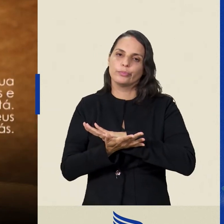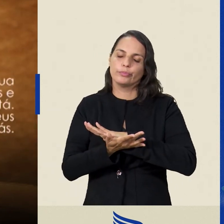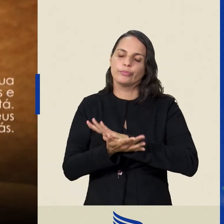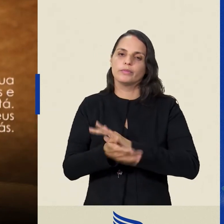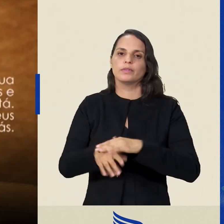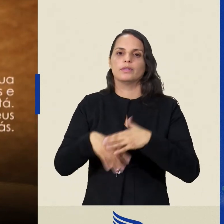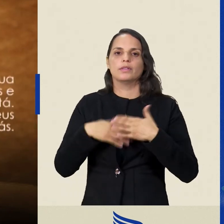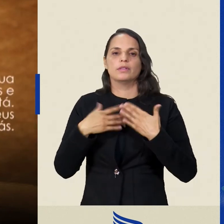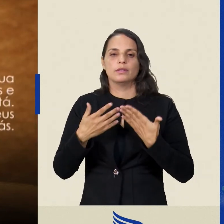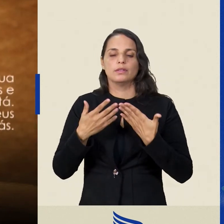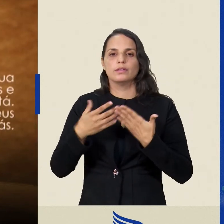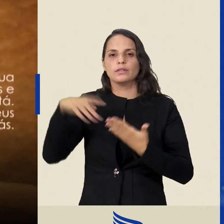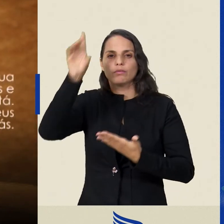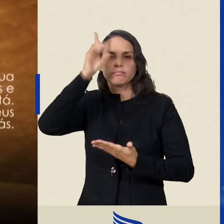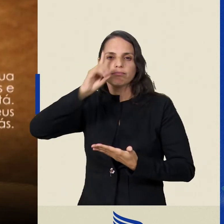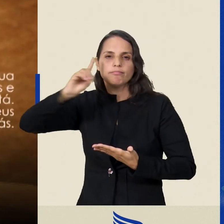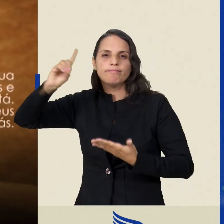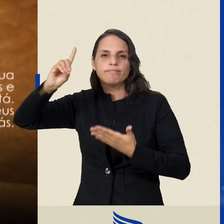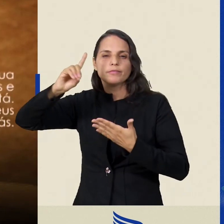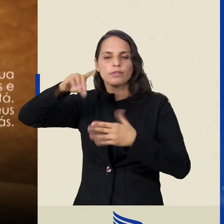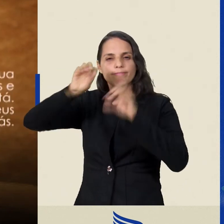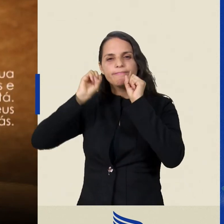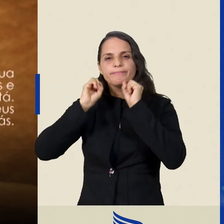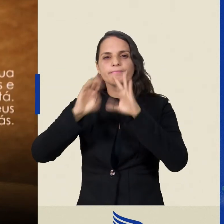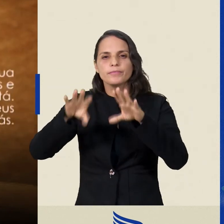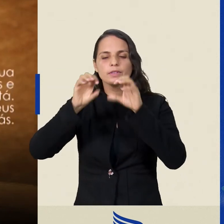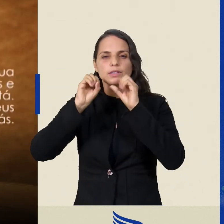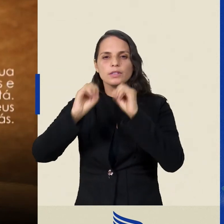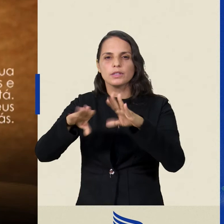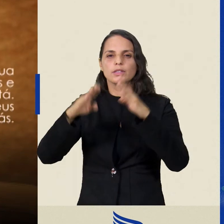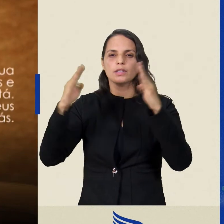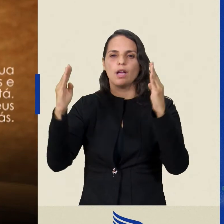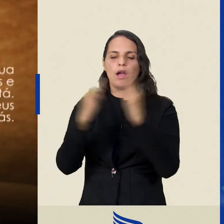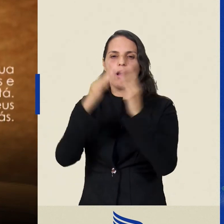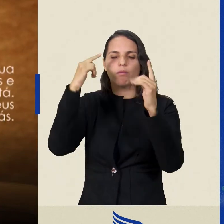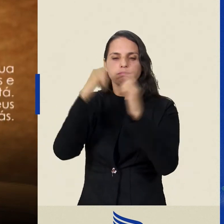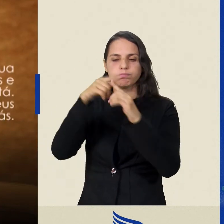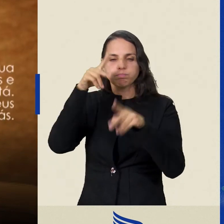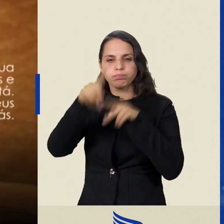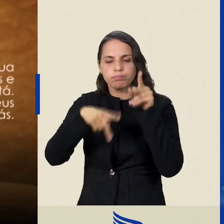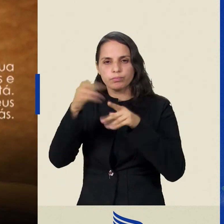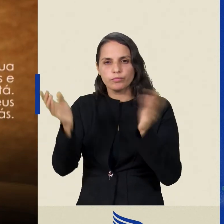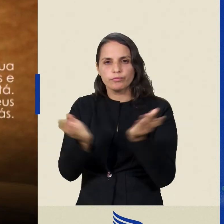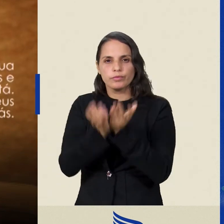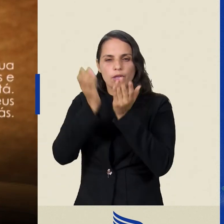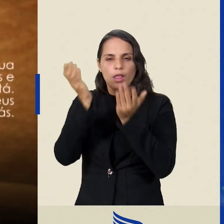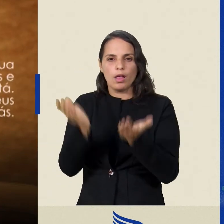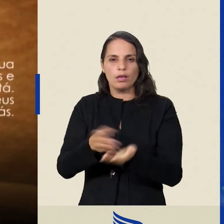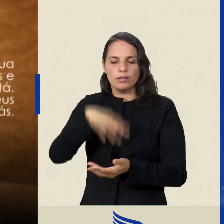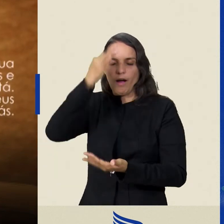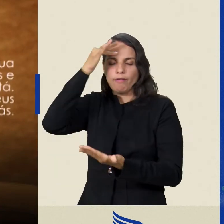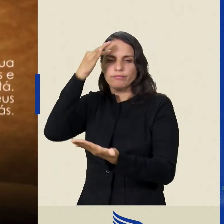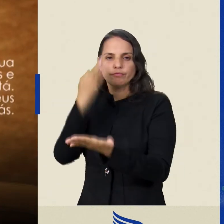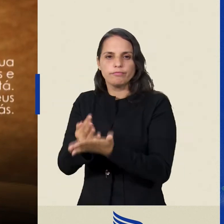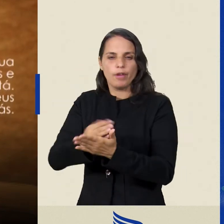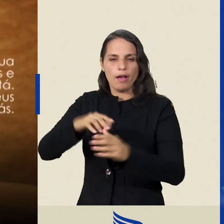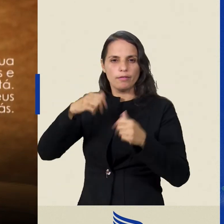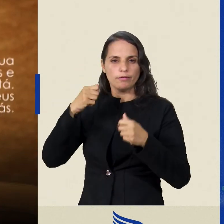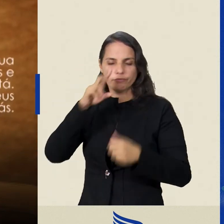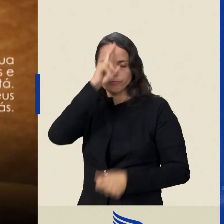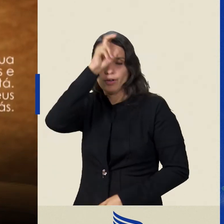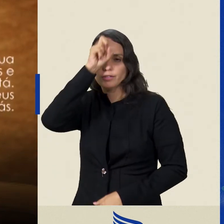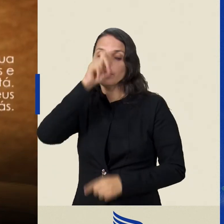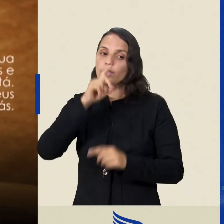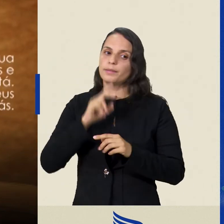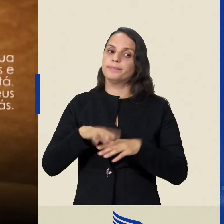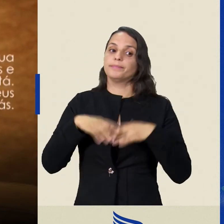Deus está ensinando a sua igreja, reprovando seus erros e fortalecendo sua fé, ou não está.